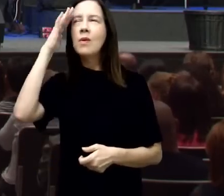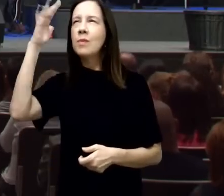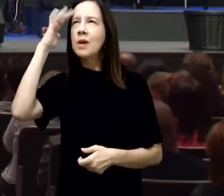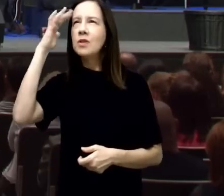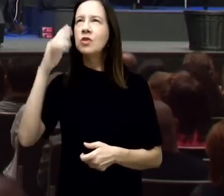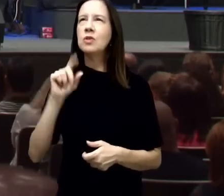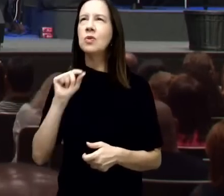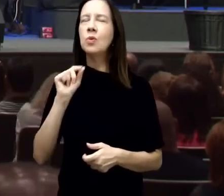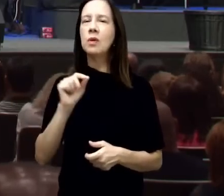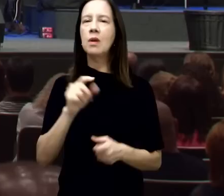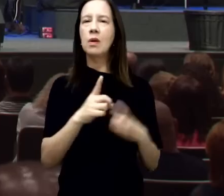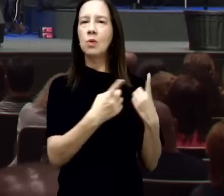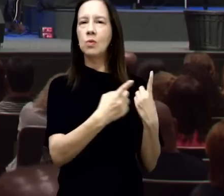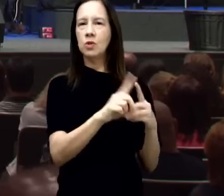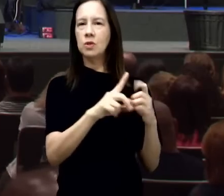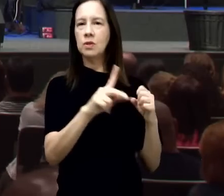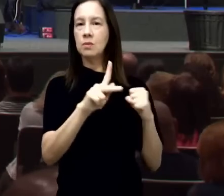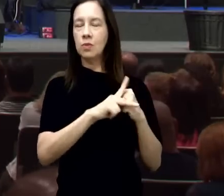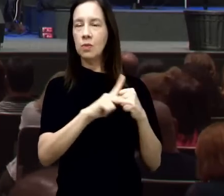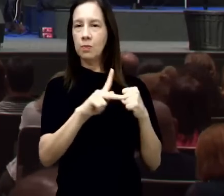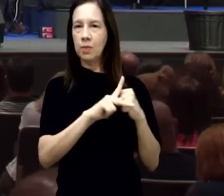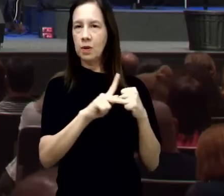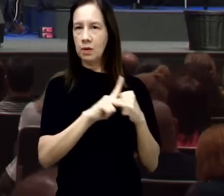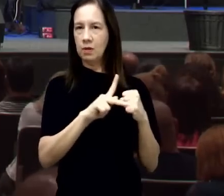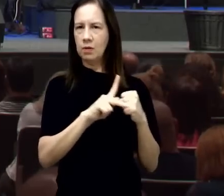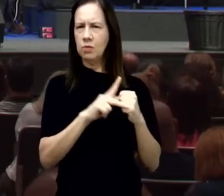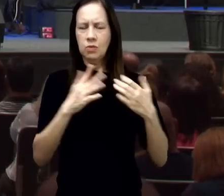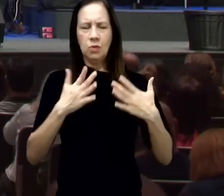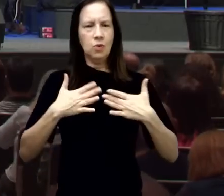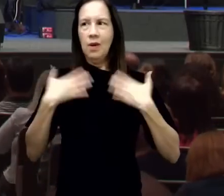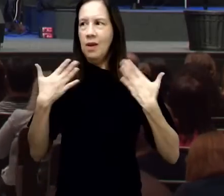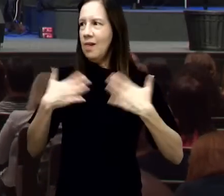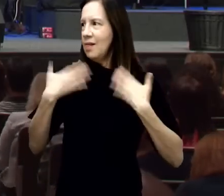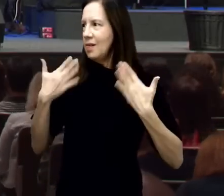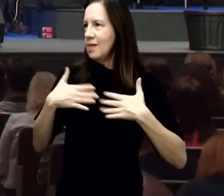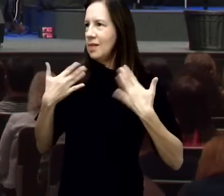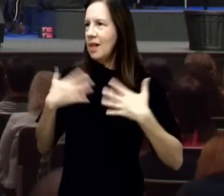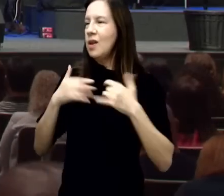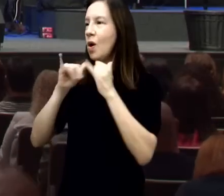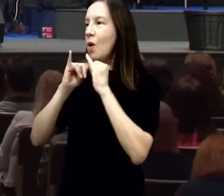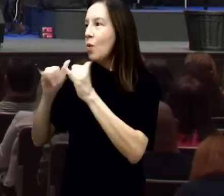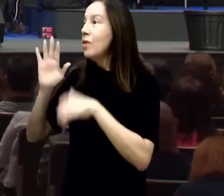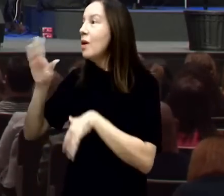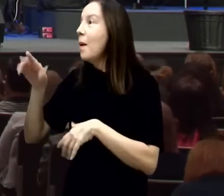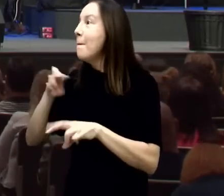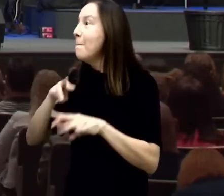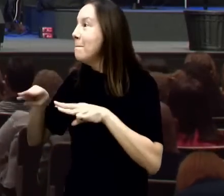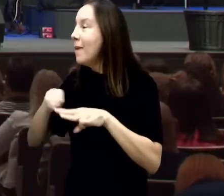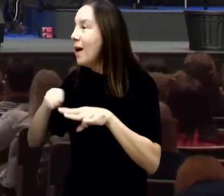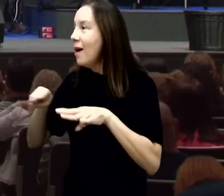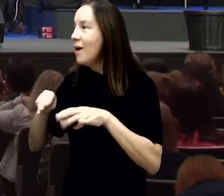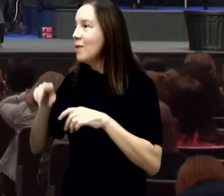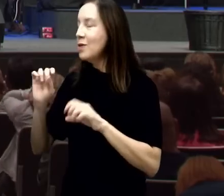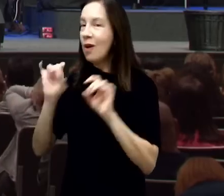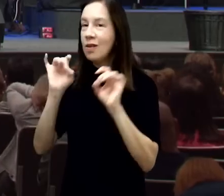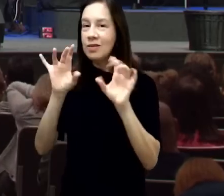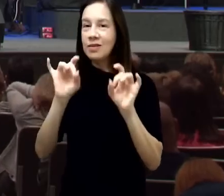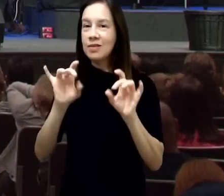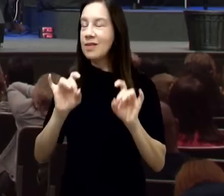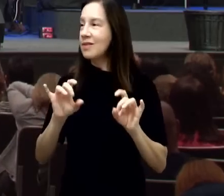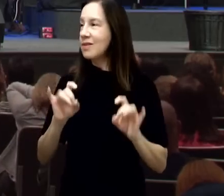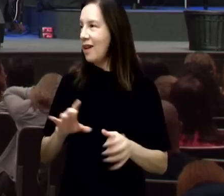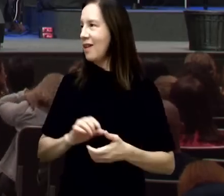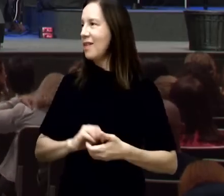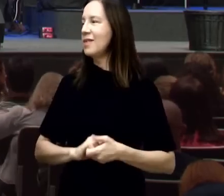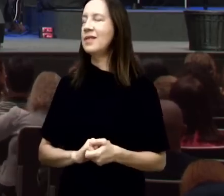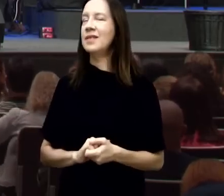Pedro, ele todo entusiasmado, contando tudo para Marcos, contando os detalhes, só que ele não é muito